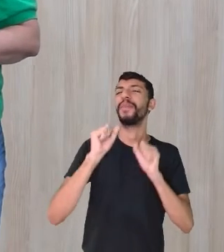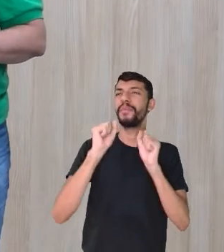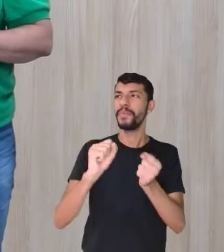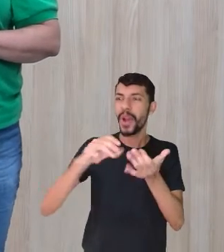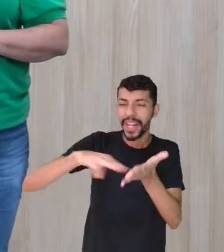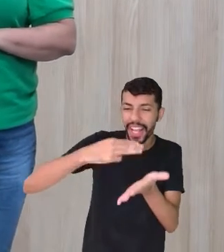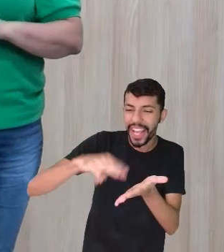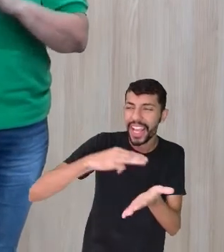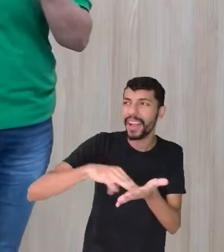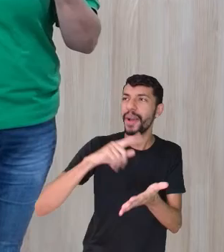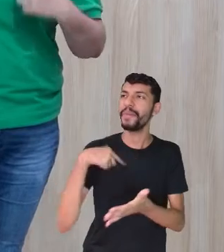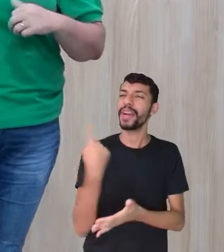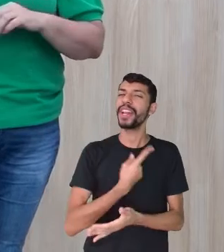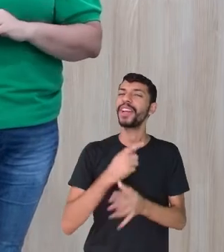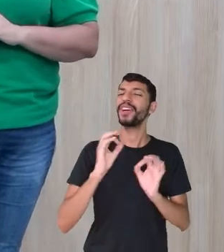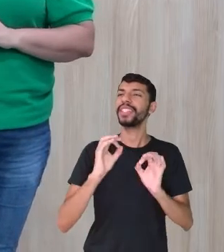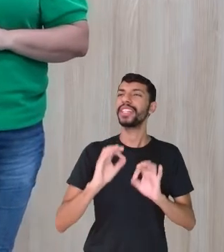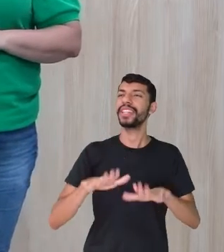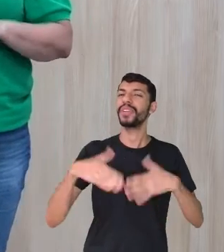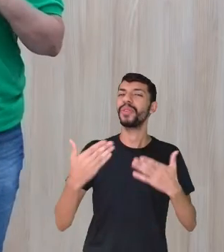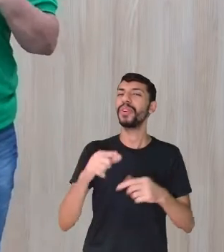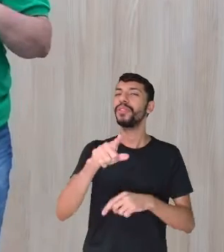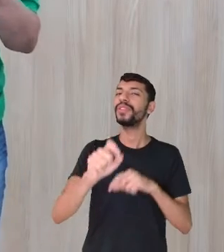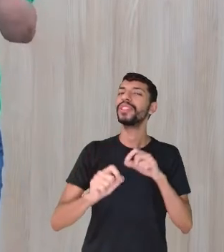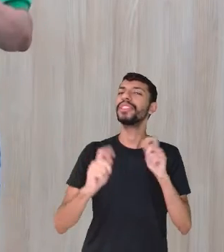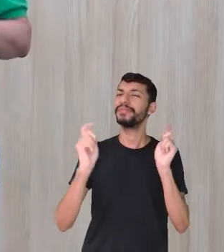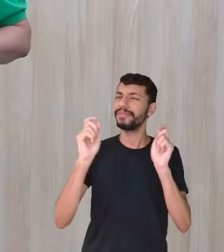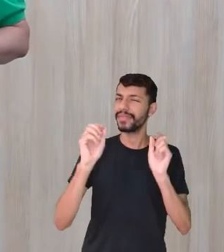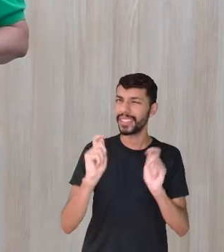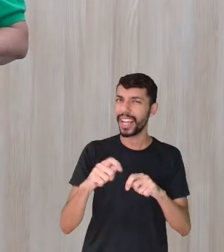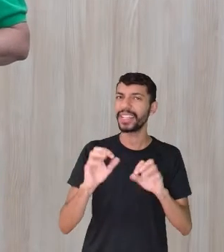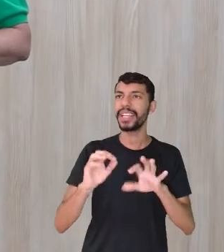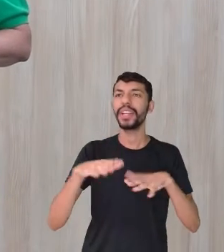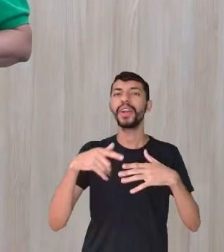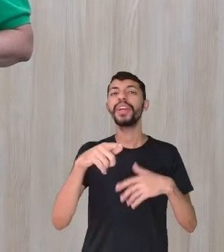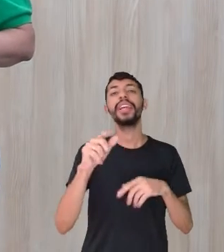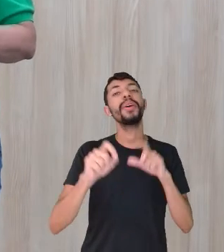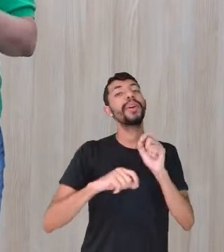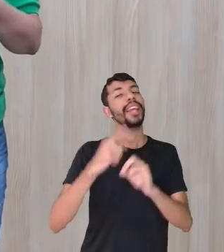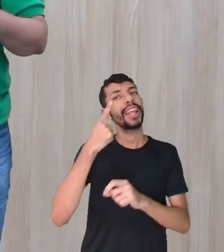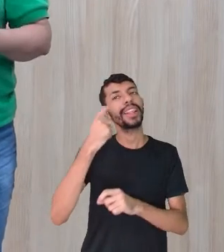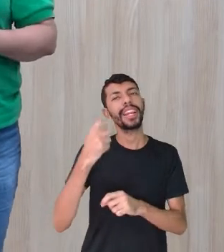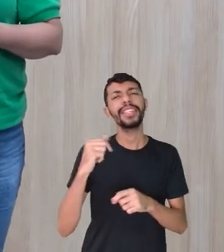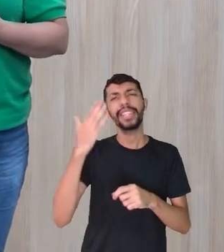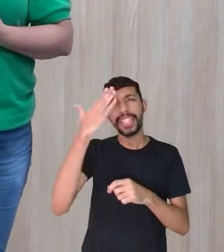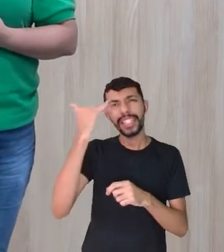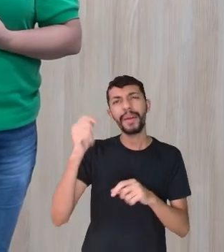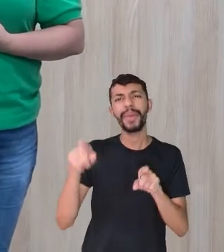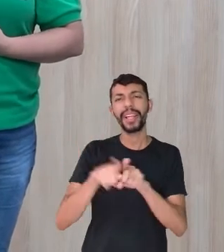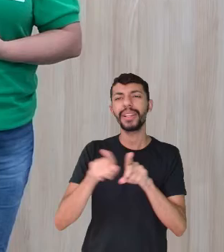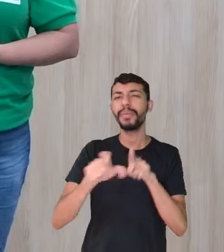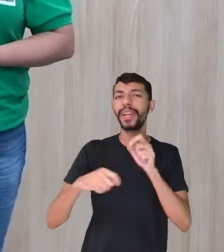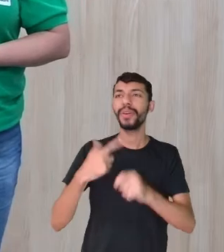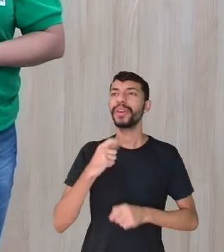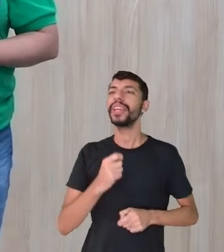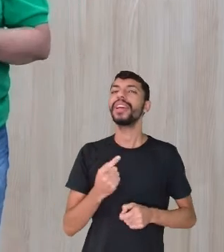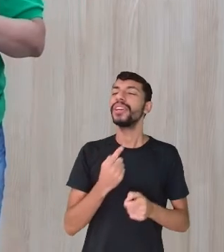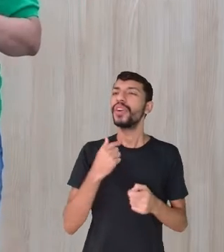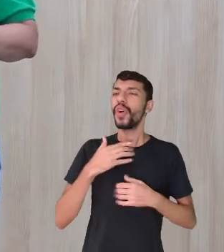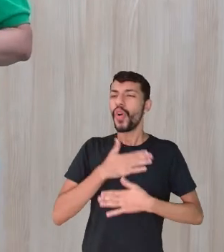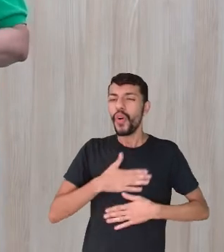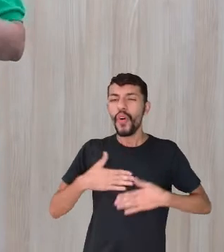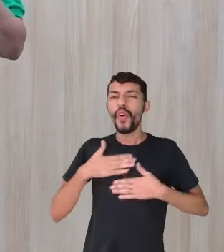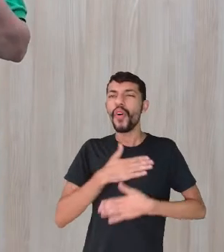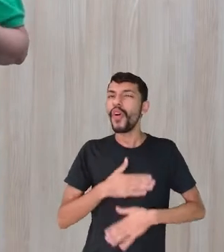conosco, tá no chat quando você puder, porque é interessante saber também, né, os gostos dos nossos alunos.